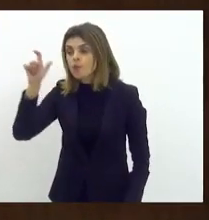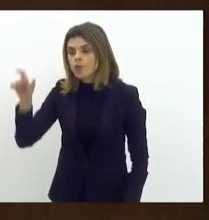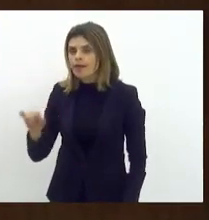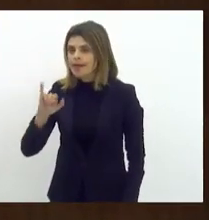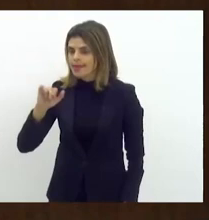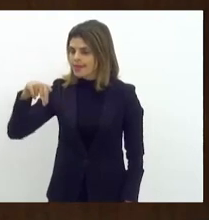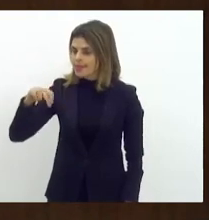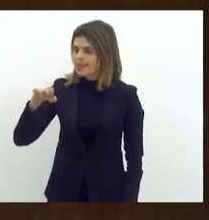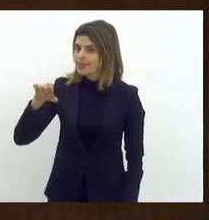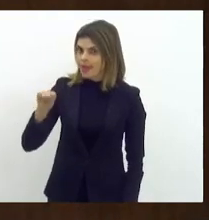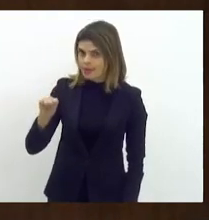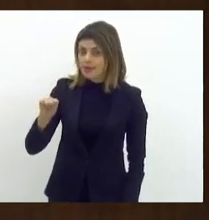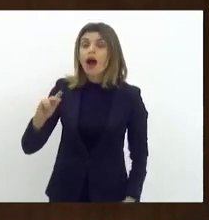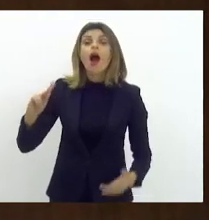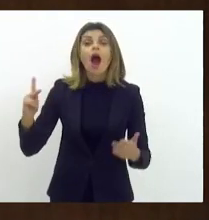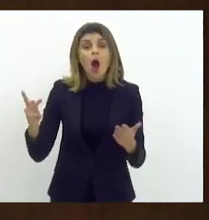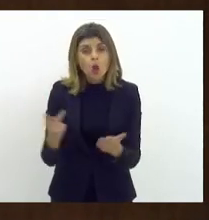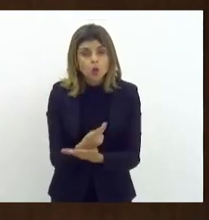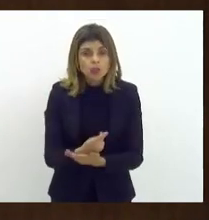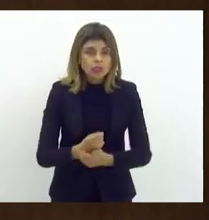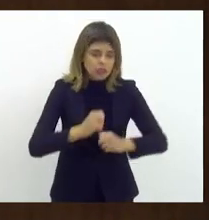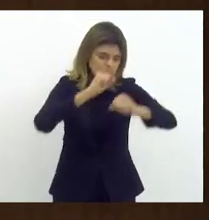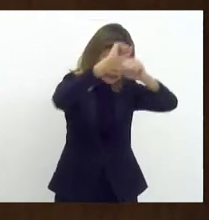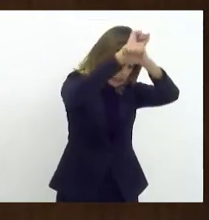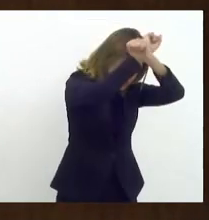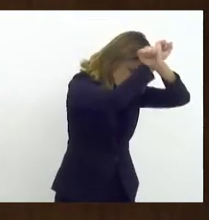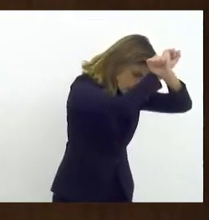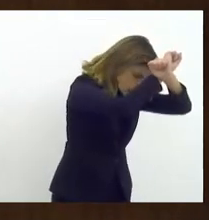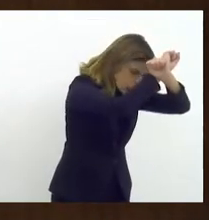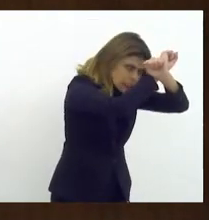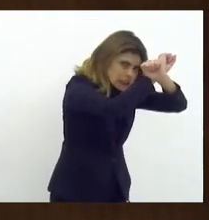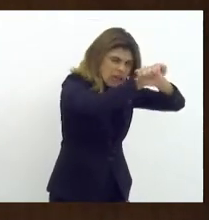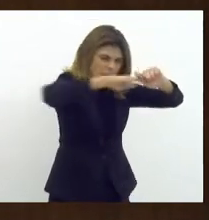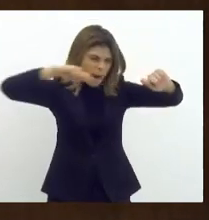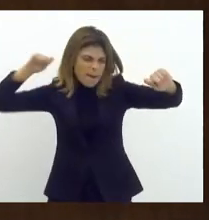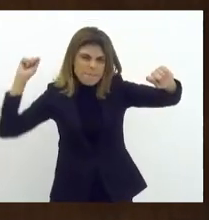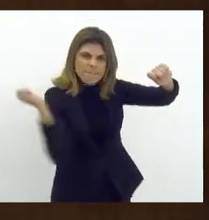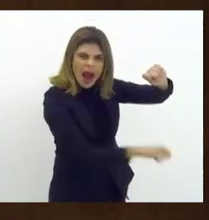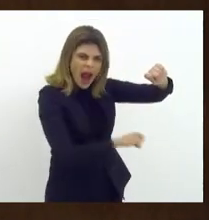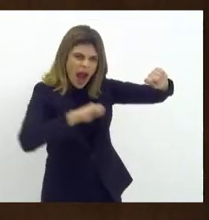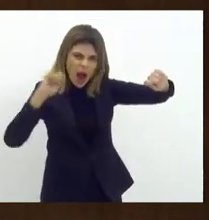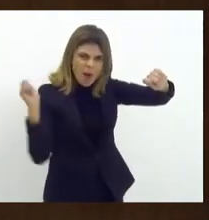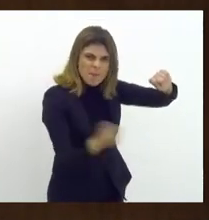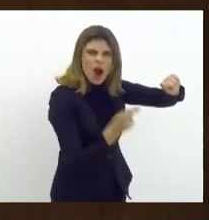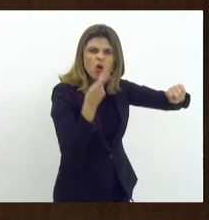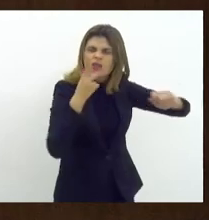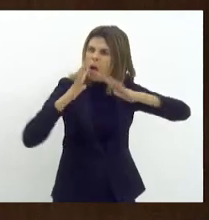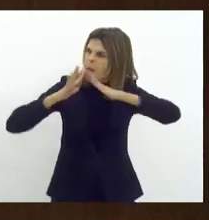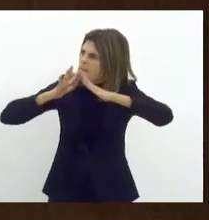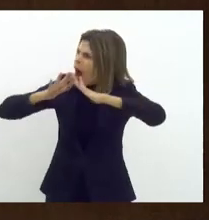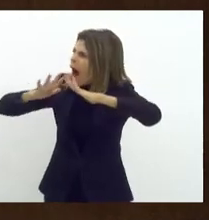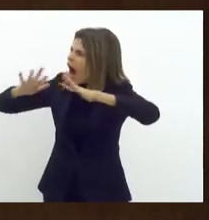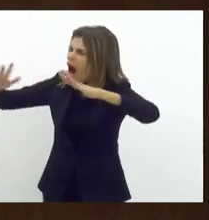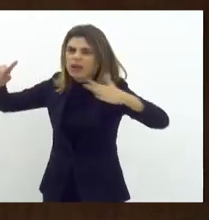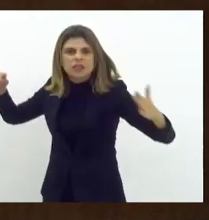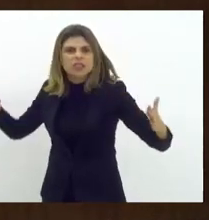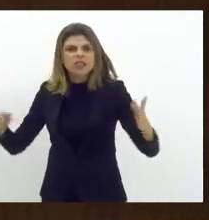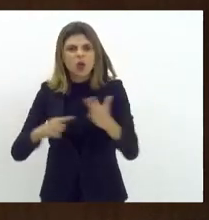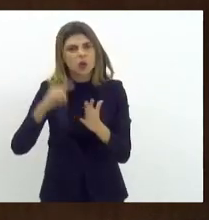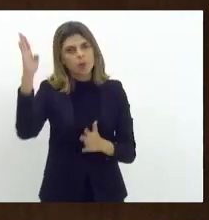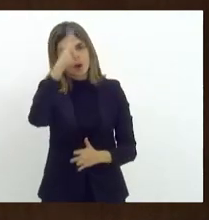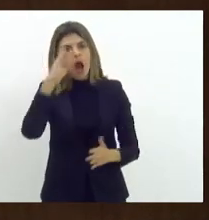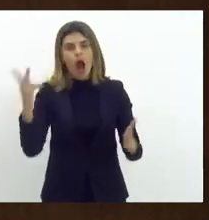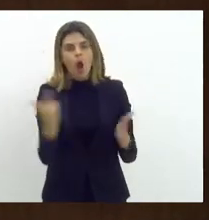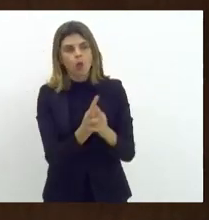que foi torturada na casa da Morte e conseguiu denunciar ao Brasil e ao mundo o que aconteceu ali